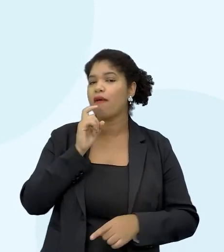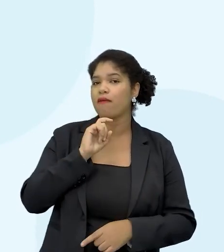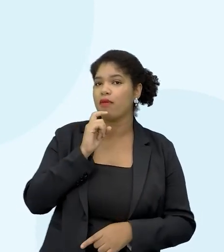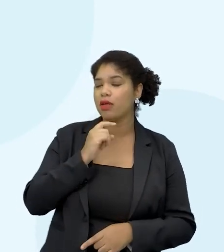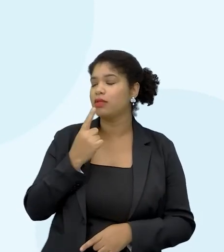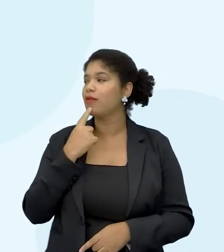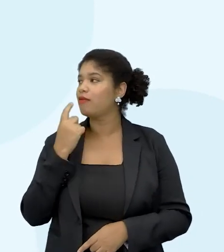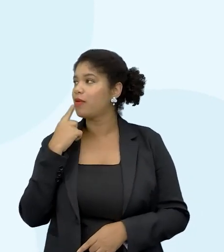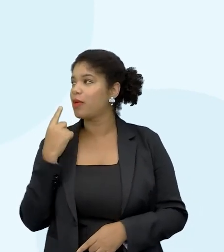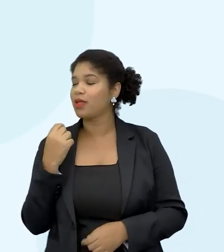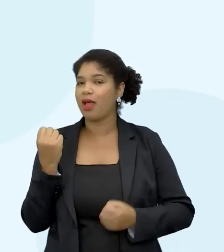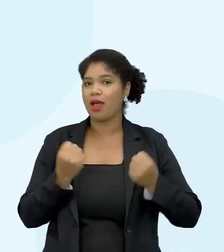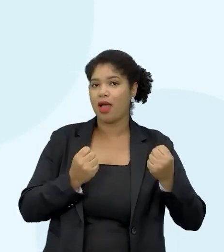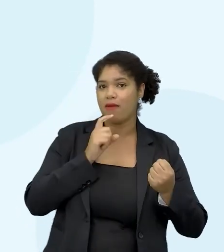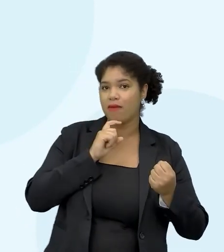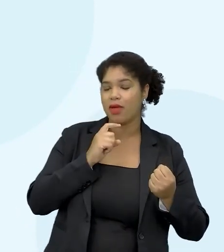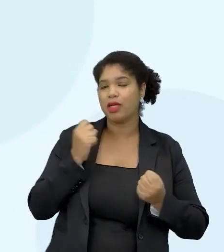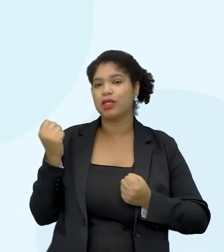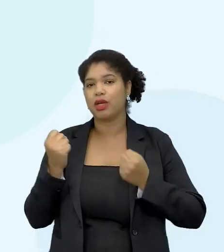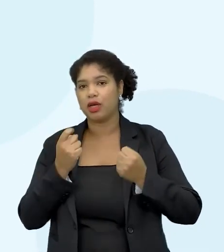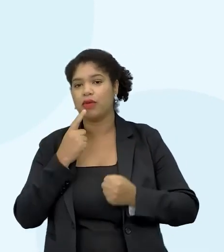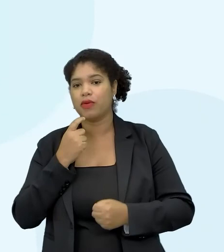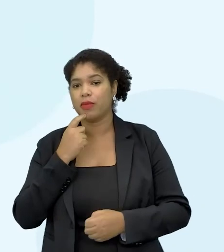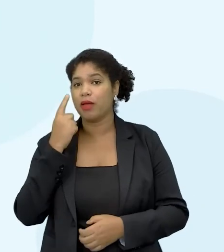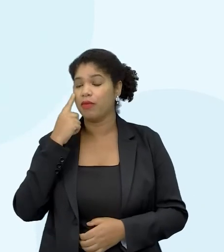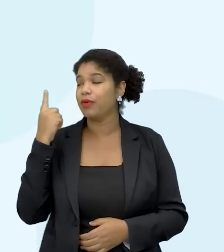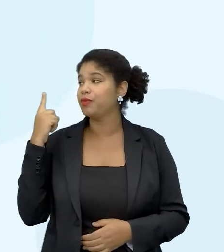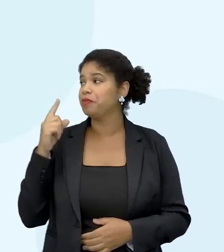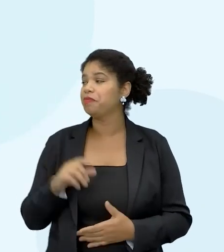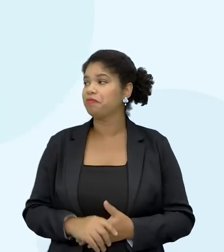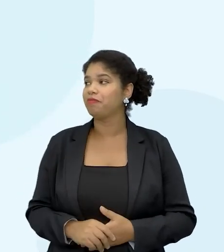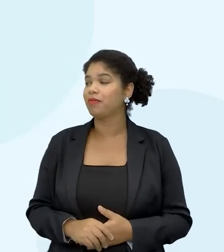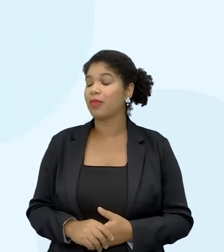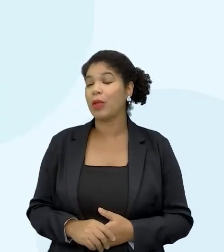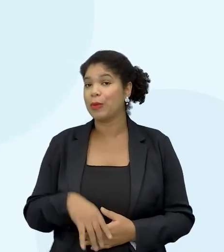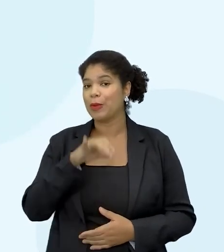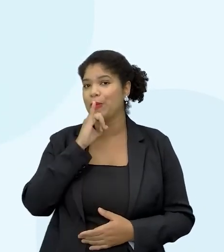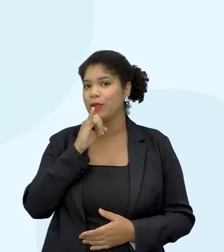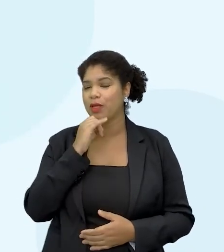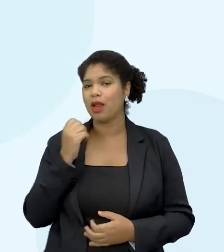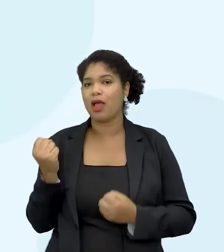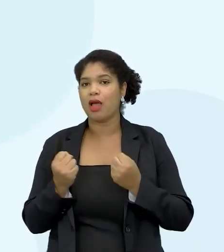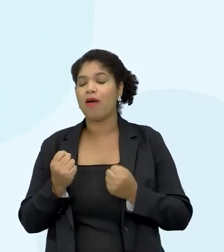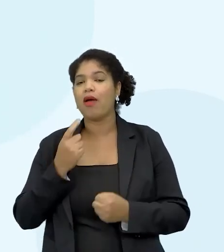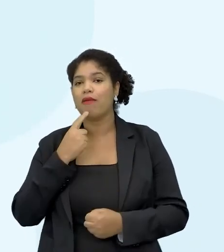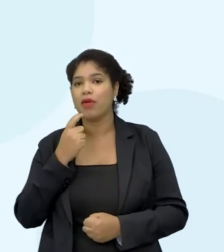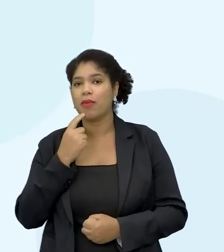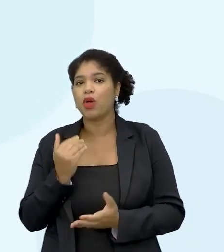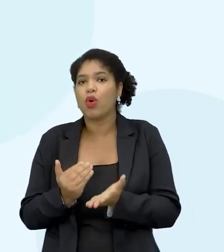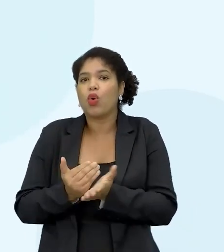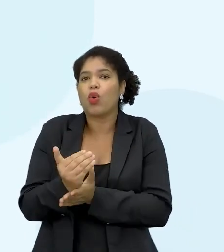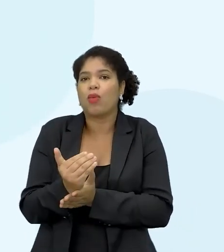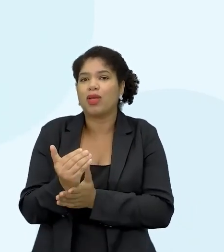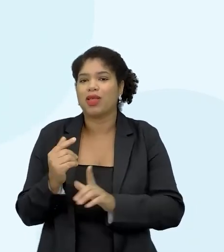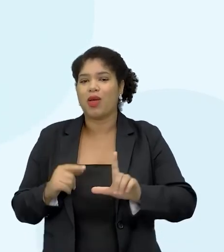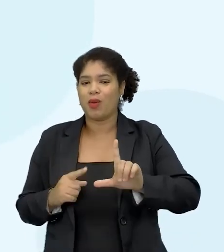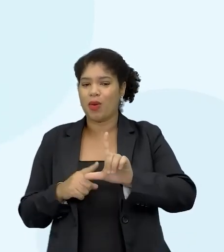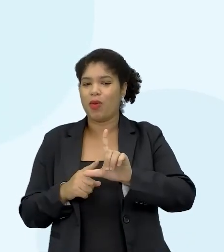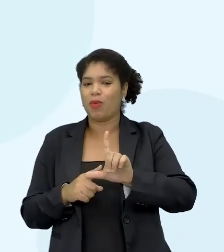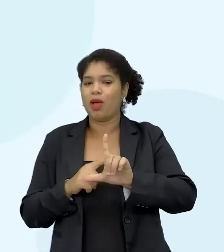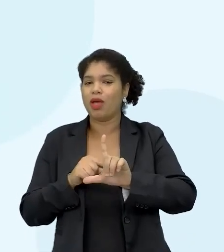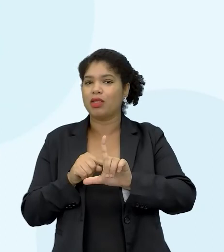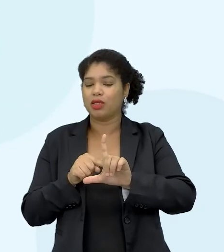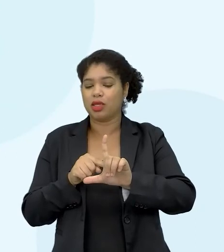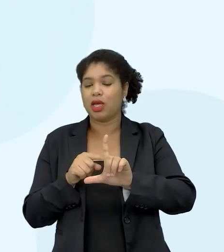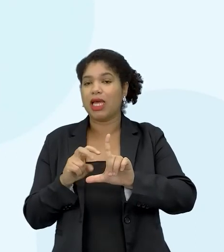carro verde e um carro vermelho, né? E aí eu tenho essa situação. Um carro vermelho parte da posição 50 e anda com uma